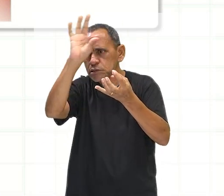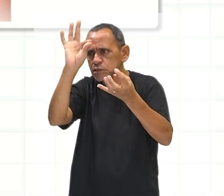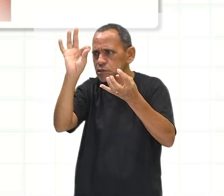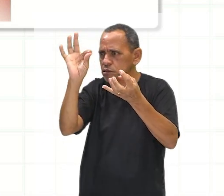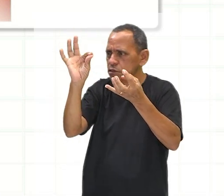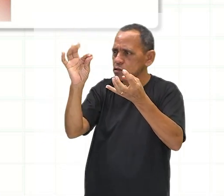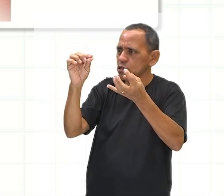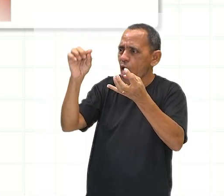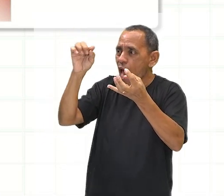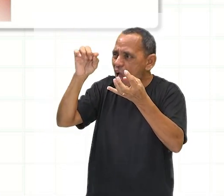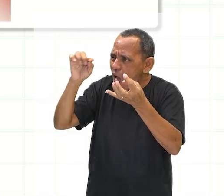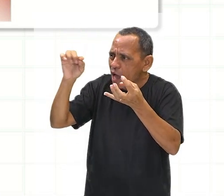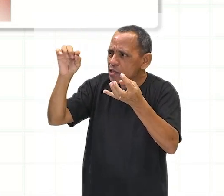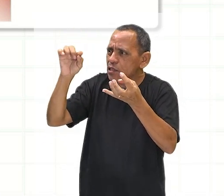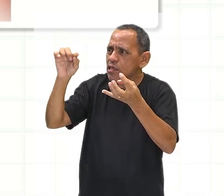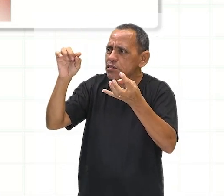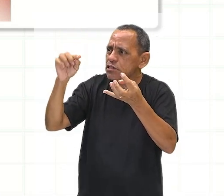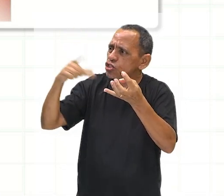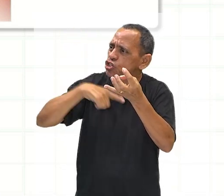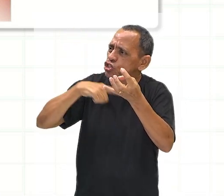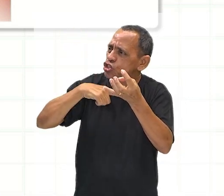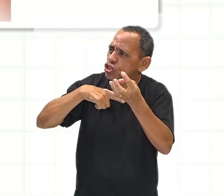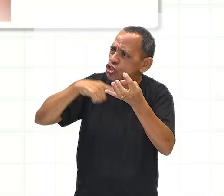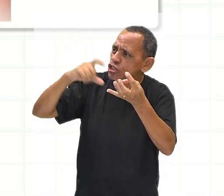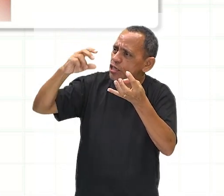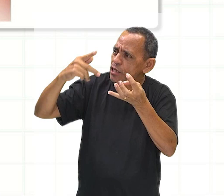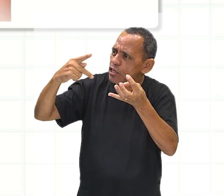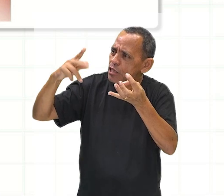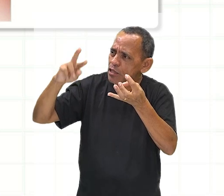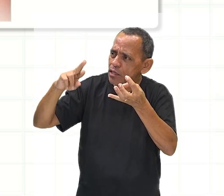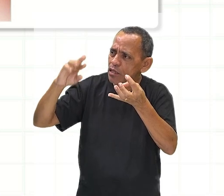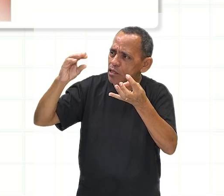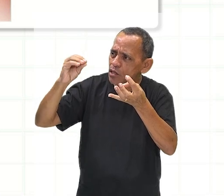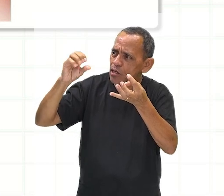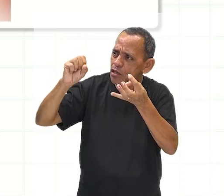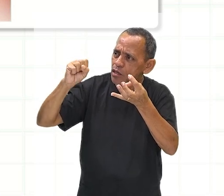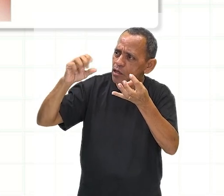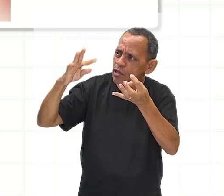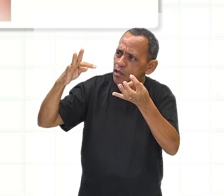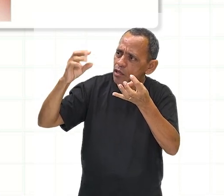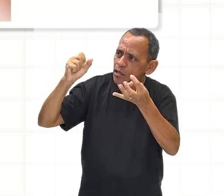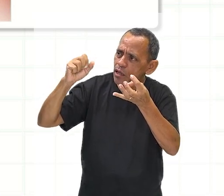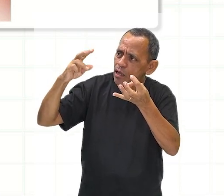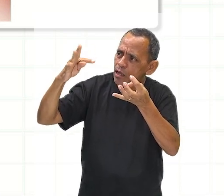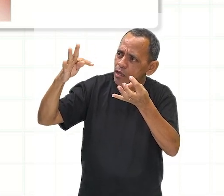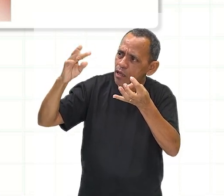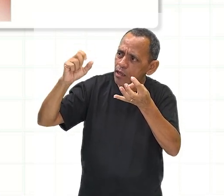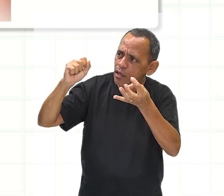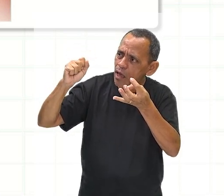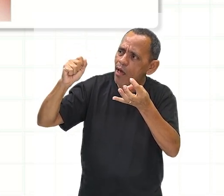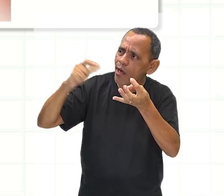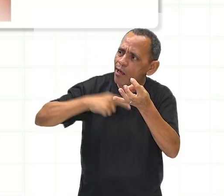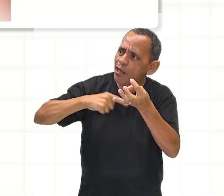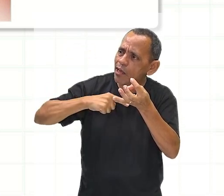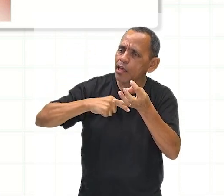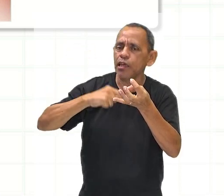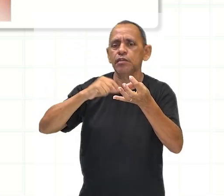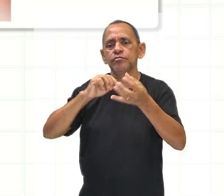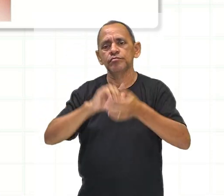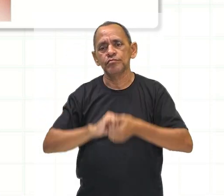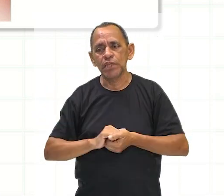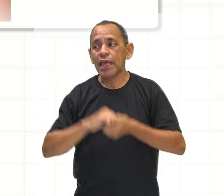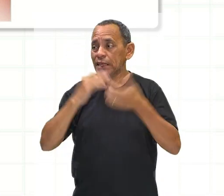justamente a produção desse líquido, o líquido prostático, e ele vai ajudar a proteger e dar também uma nutrição